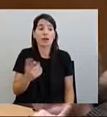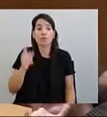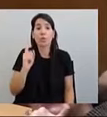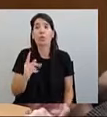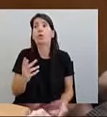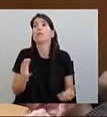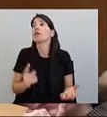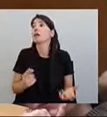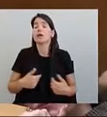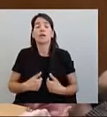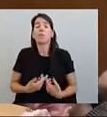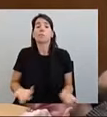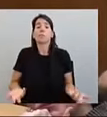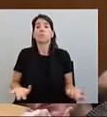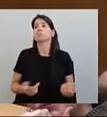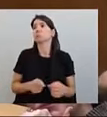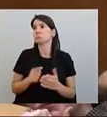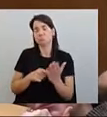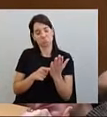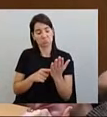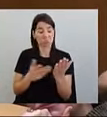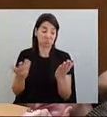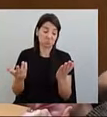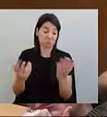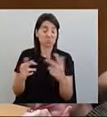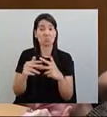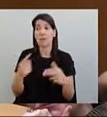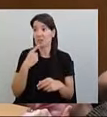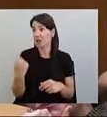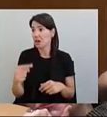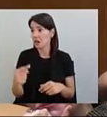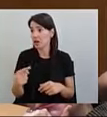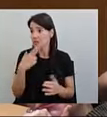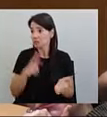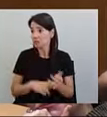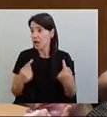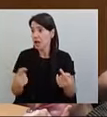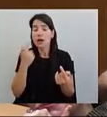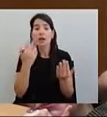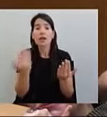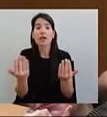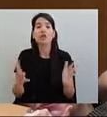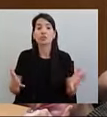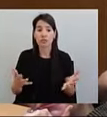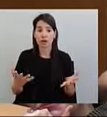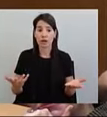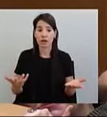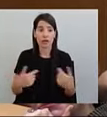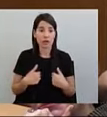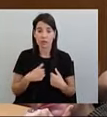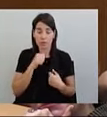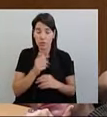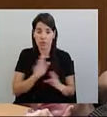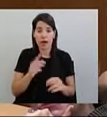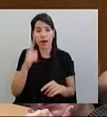Nós não fazemos fé de que alguma coisa que o Executivo diz que exista se não conseguirmos ver. Nós não funcionamos na base de